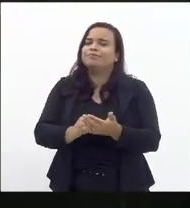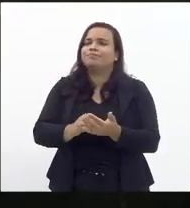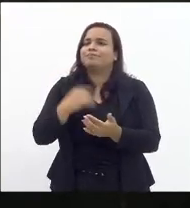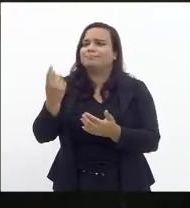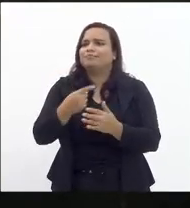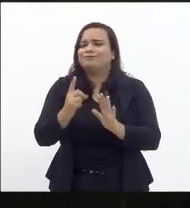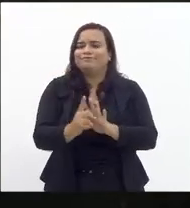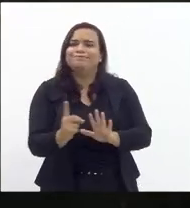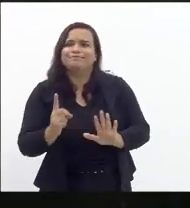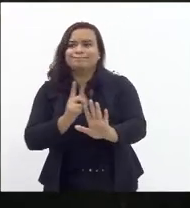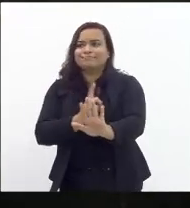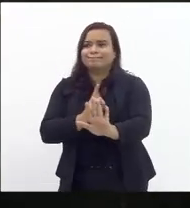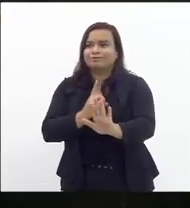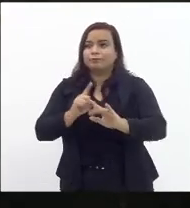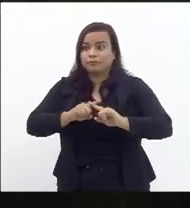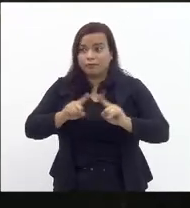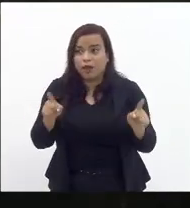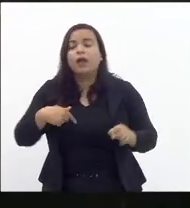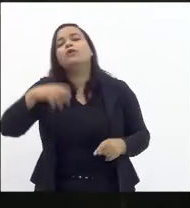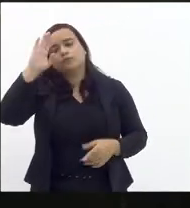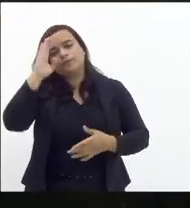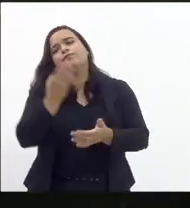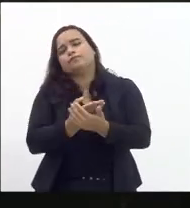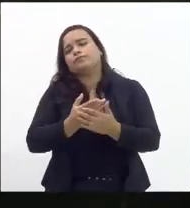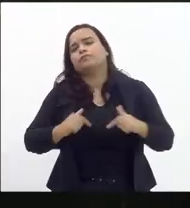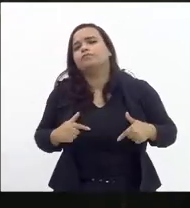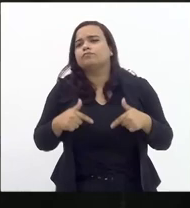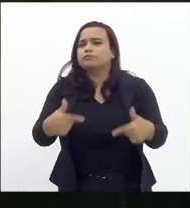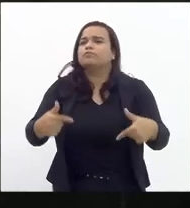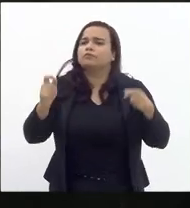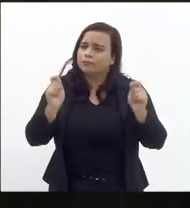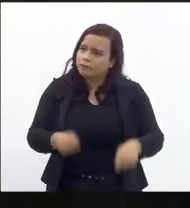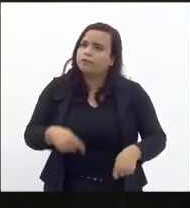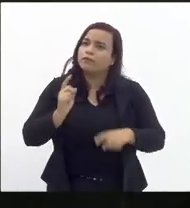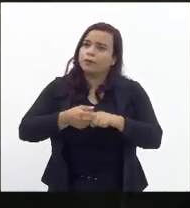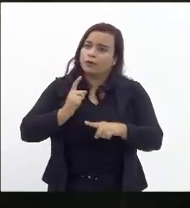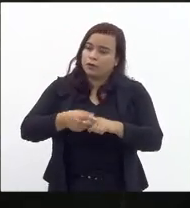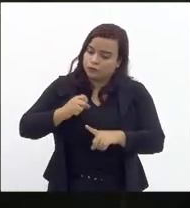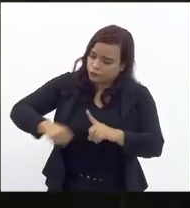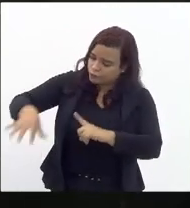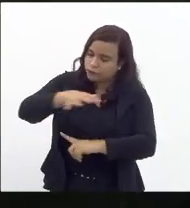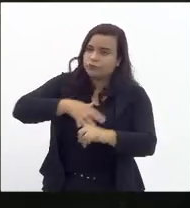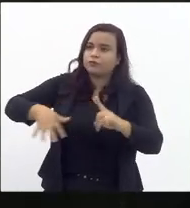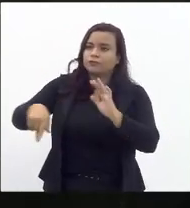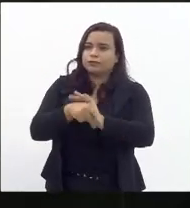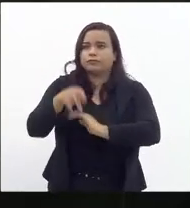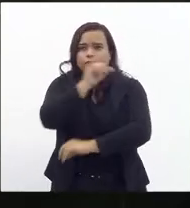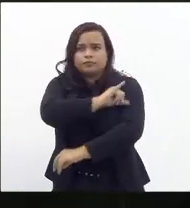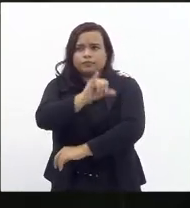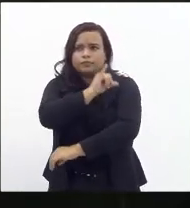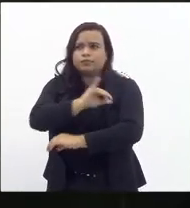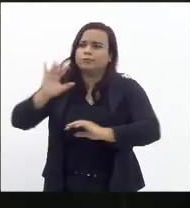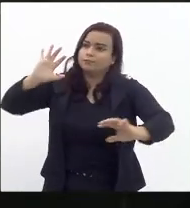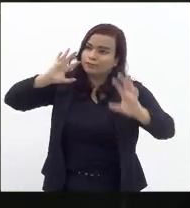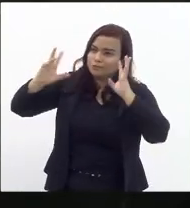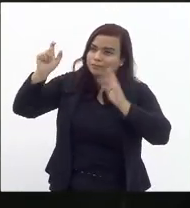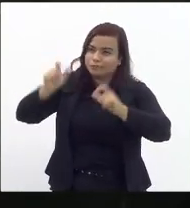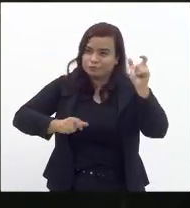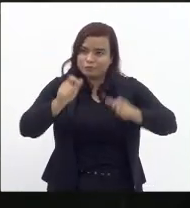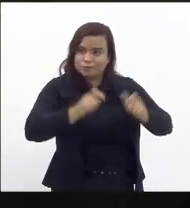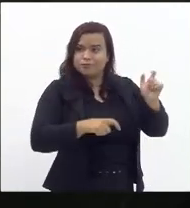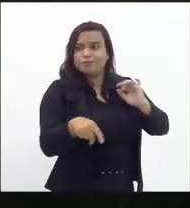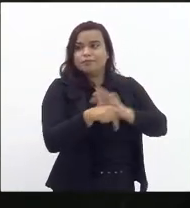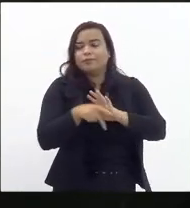que o seremos, porque a sociedade fluminense, os pensadores do